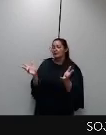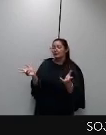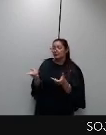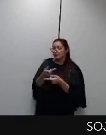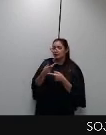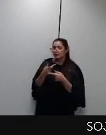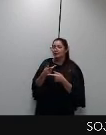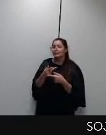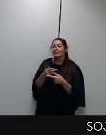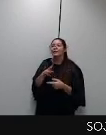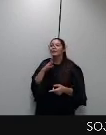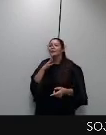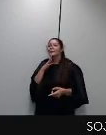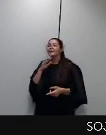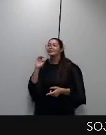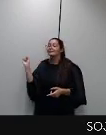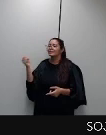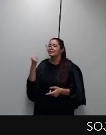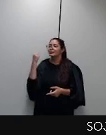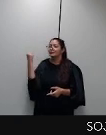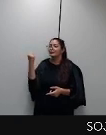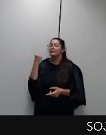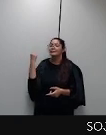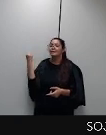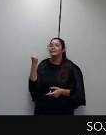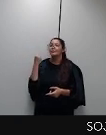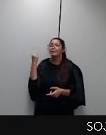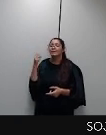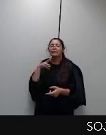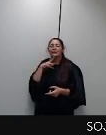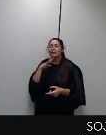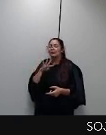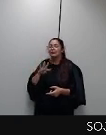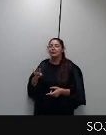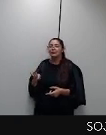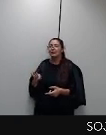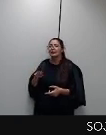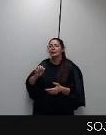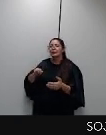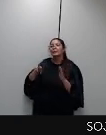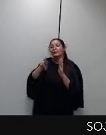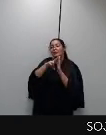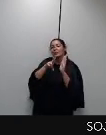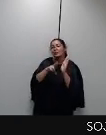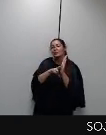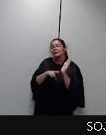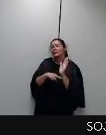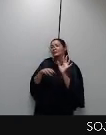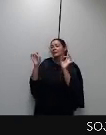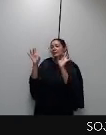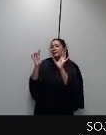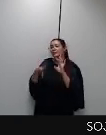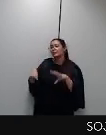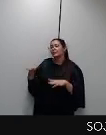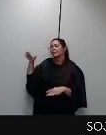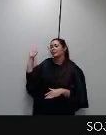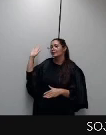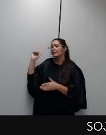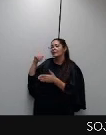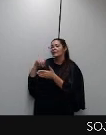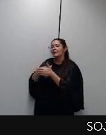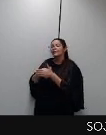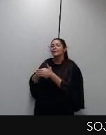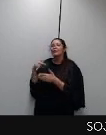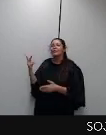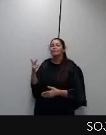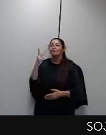do agravo para por maioria não conhecer do recurso especial nos termos do voto condutor vencido nesse